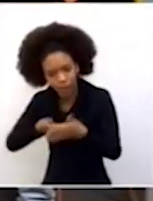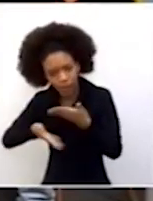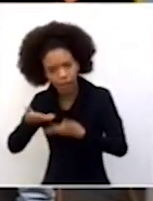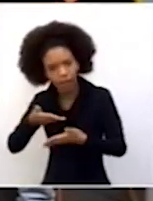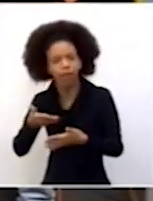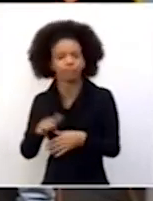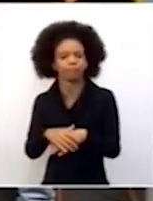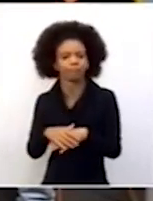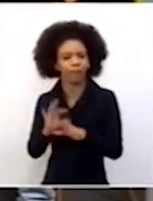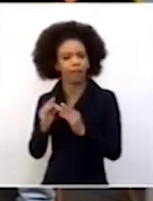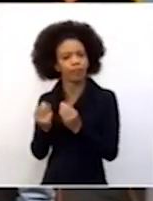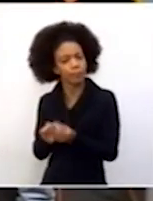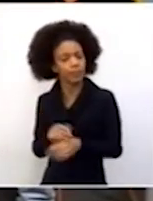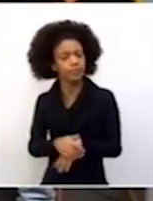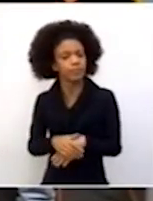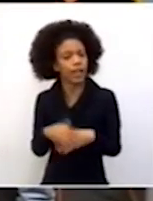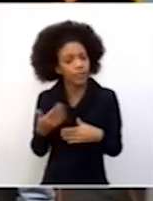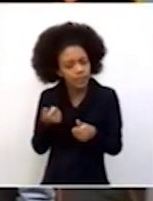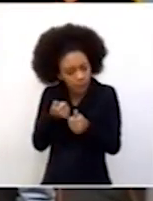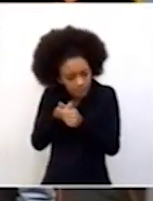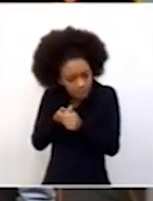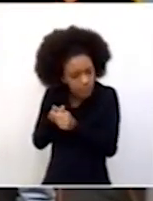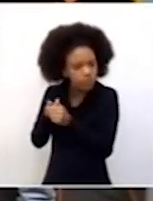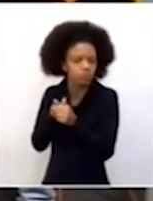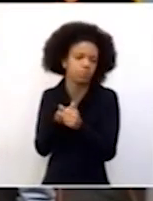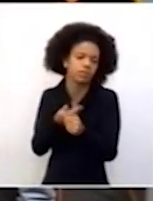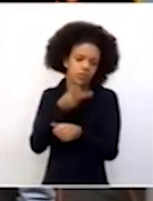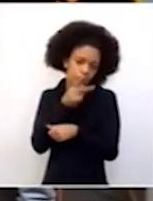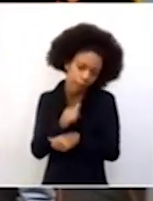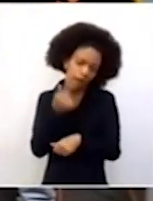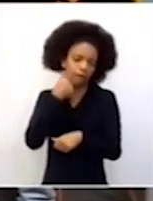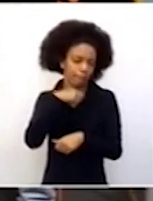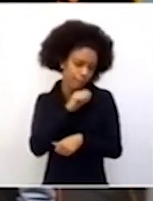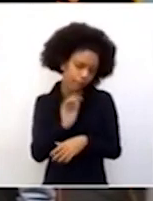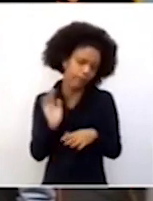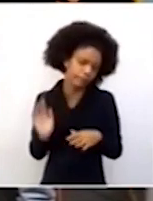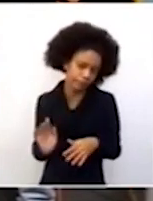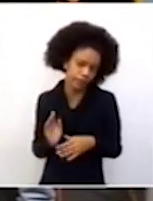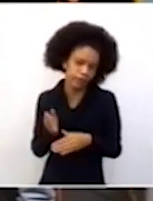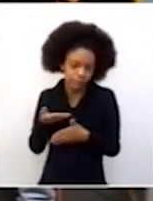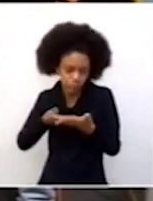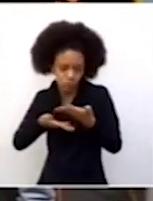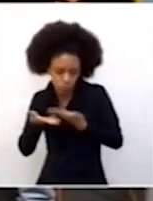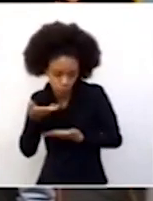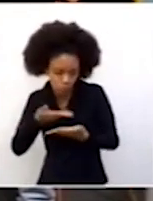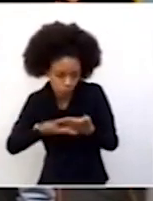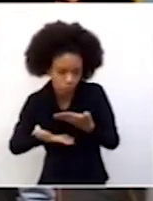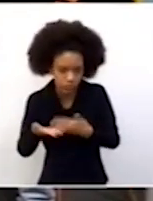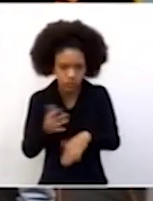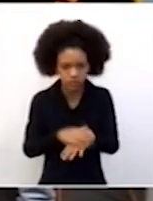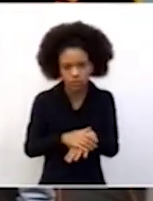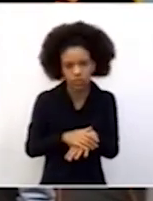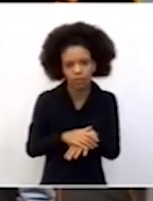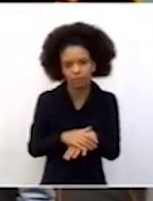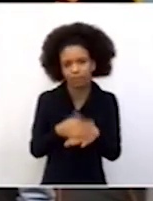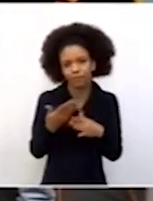estar resgatando, né? E assim aproximando os pais, na possibilidade dos pais interagirem com os filhos, né? Chega mais